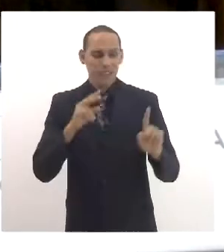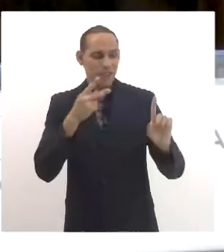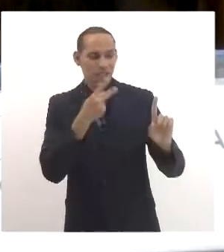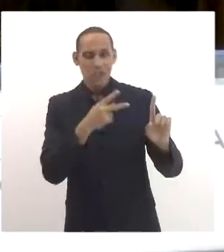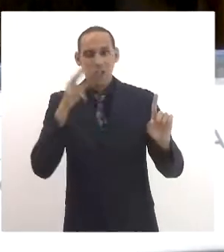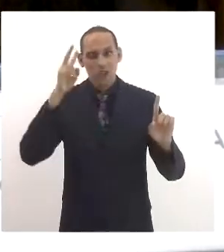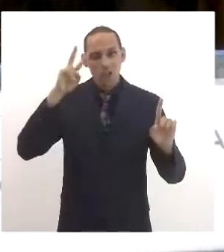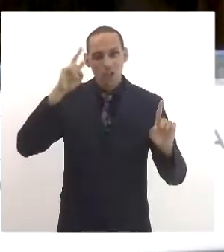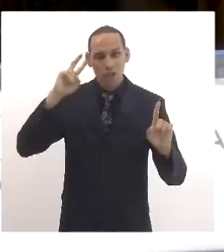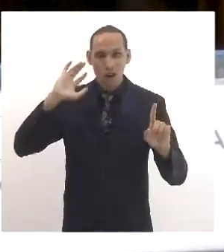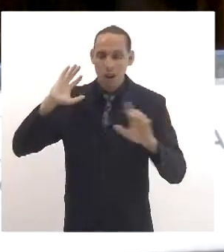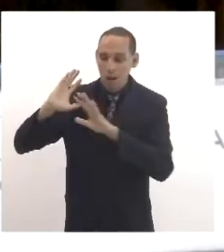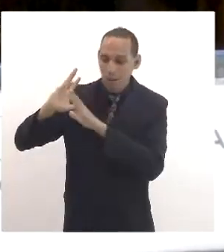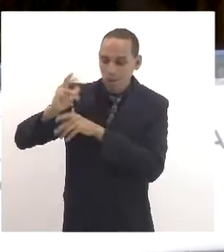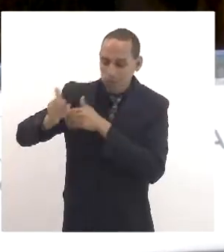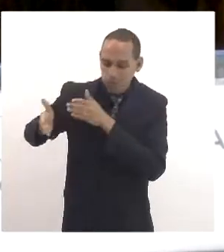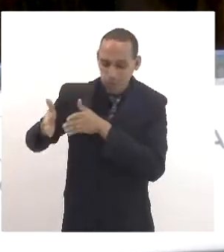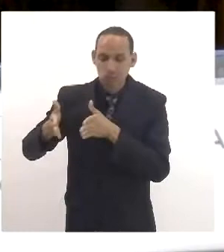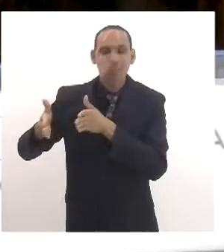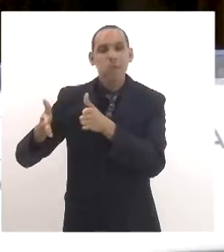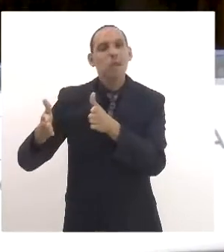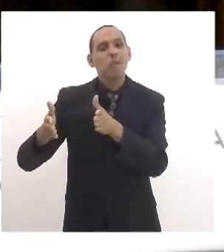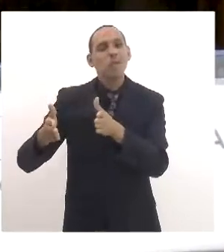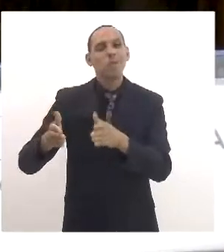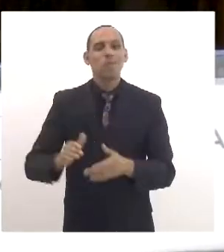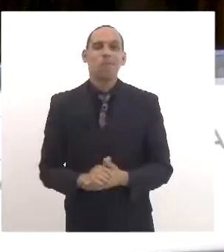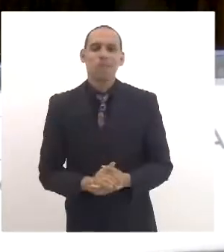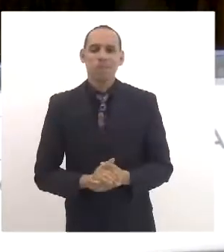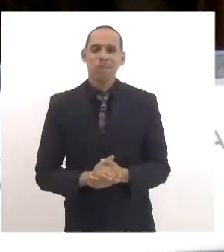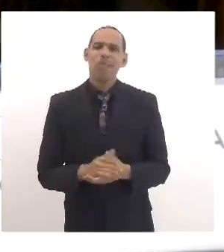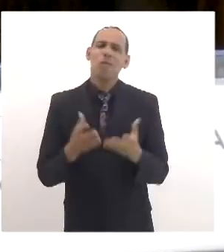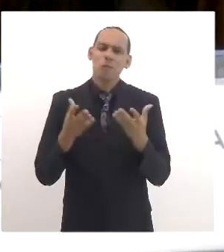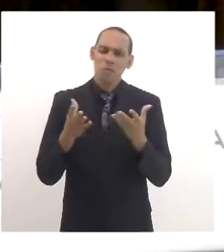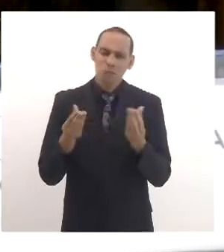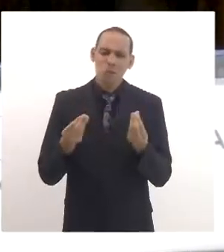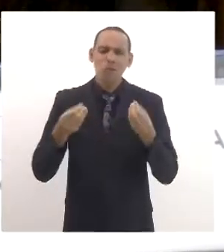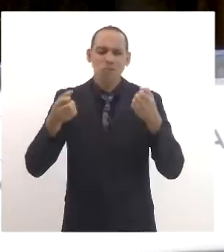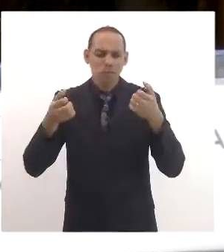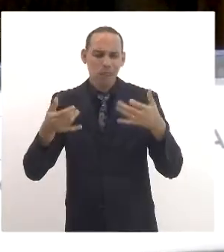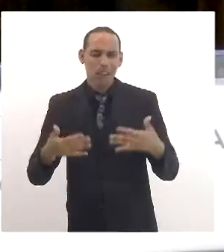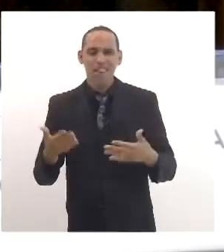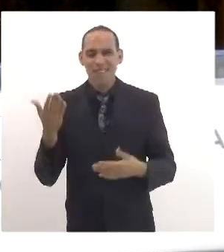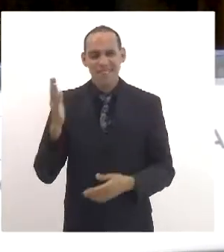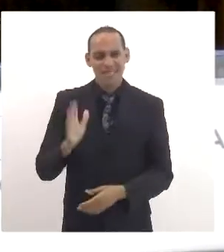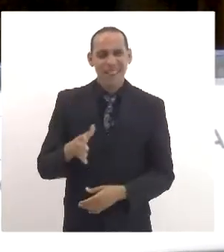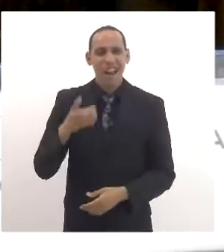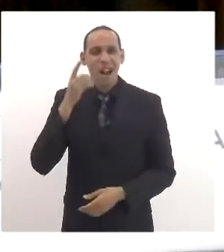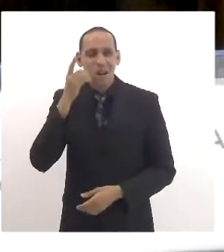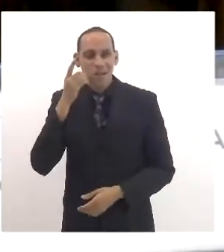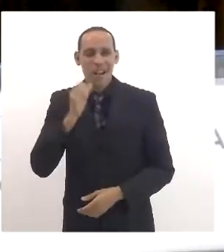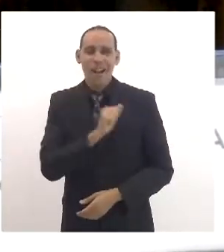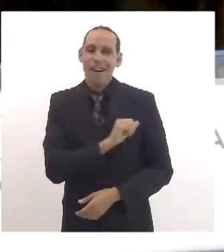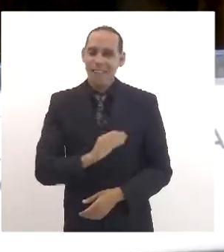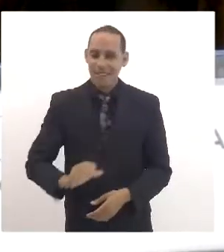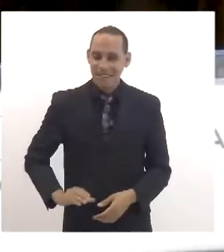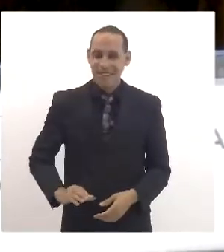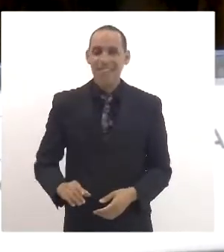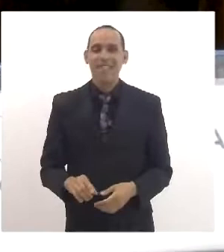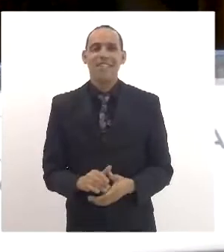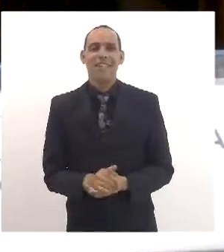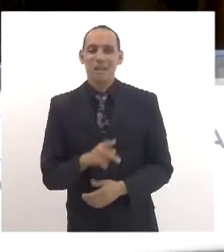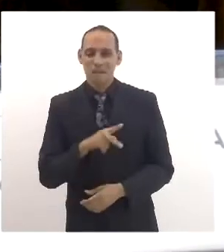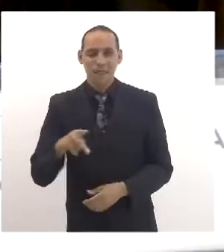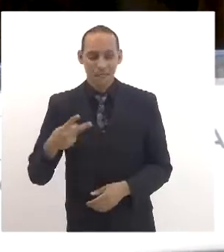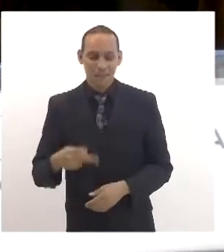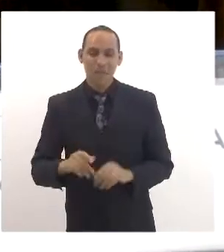professor Manuel Heitor, muito já foi dito pelo deputado André Siciliano, presidente